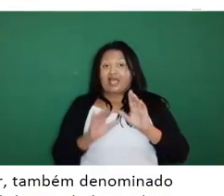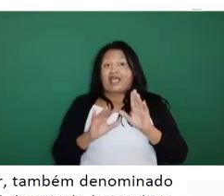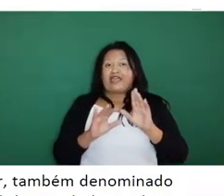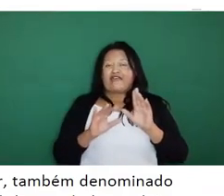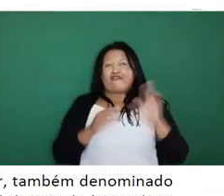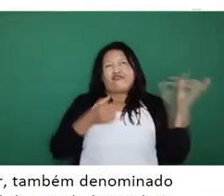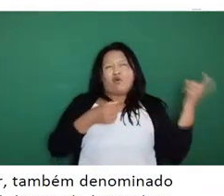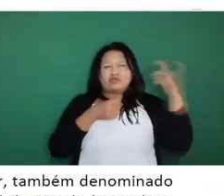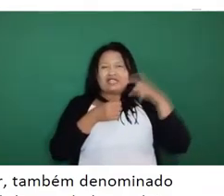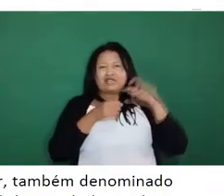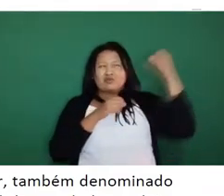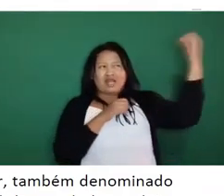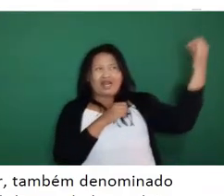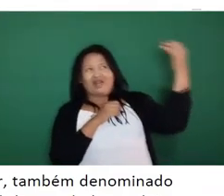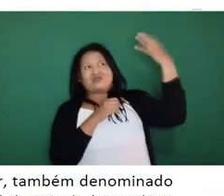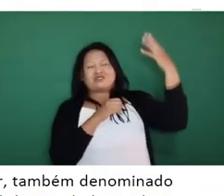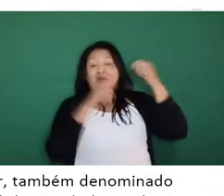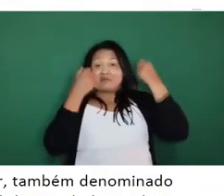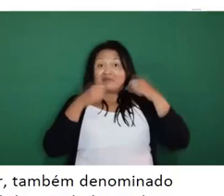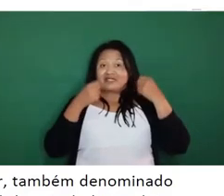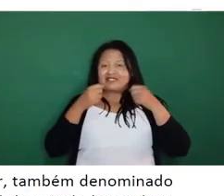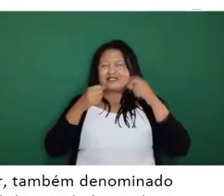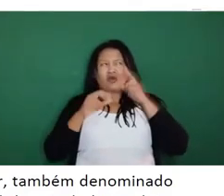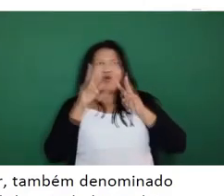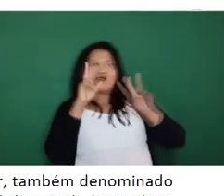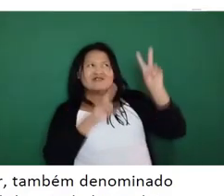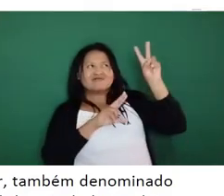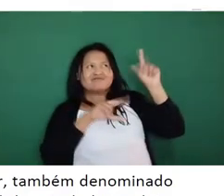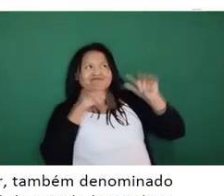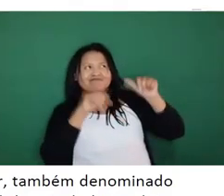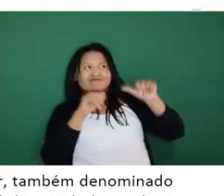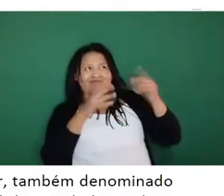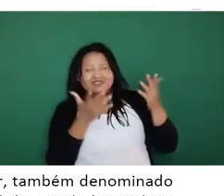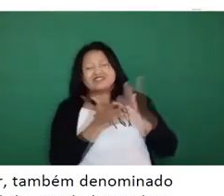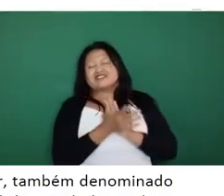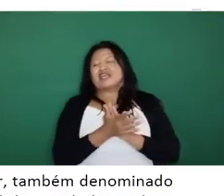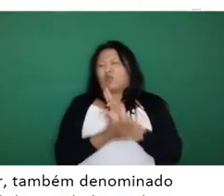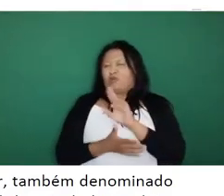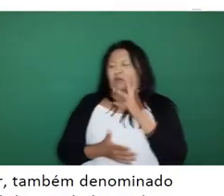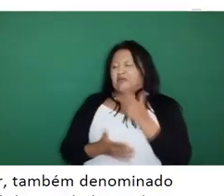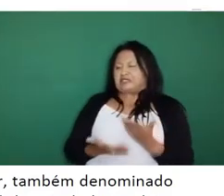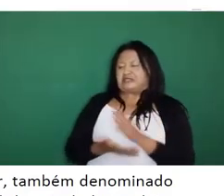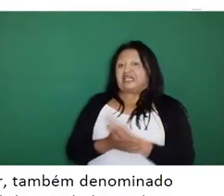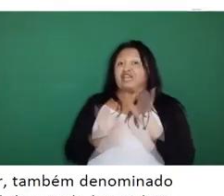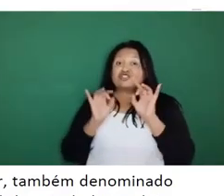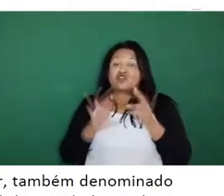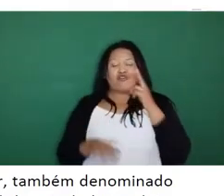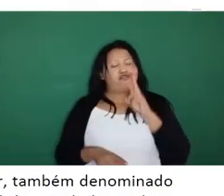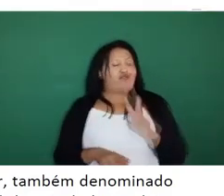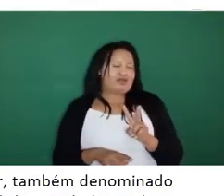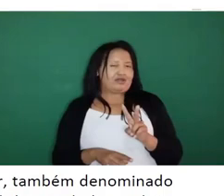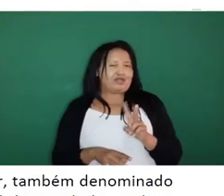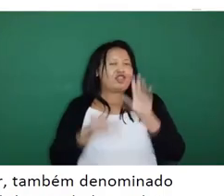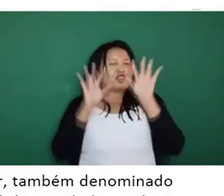luz a gente precisa fazer uma correção relativística veja que nome bonito é um assunto que vocês só veem